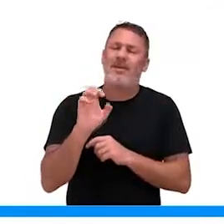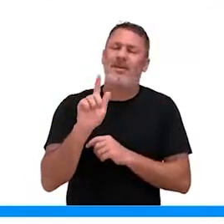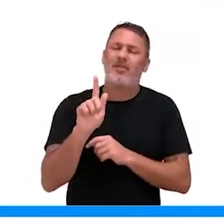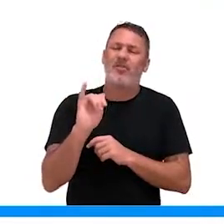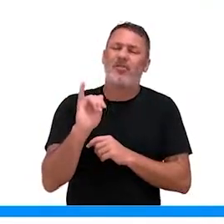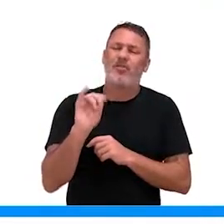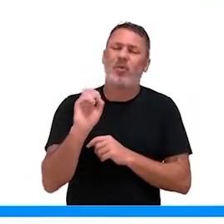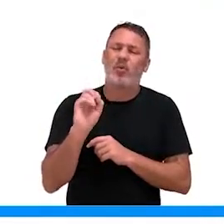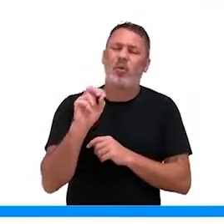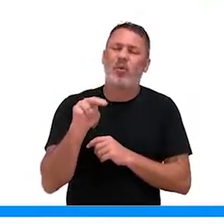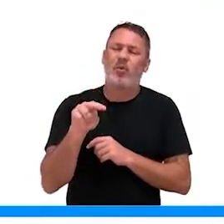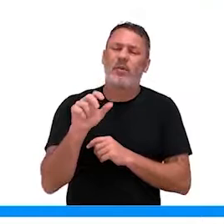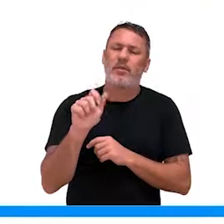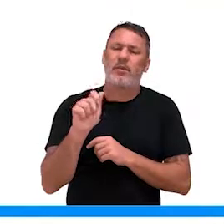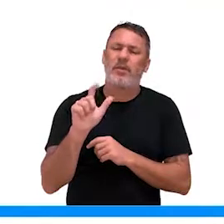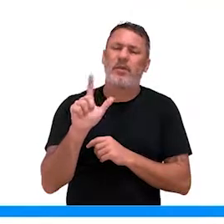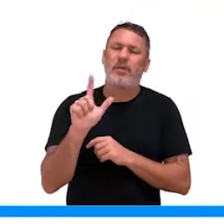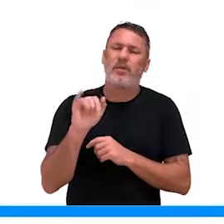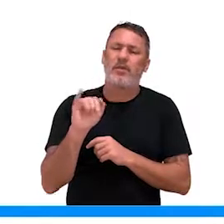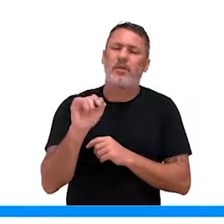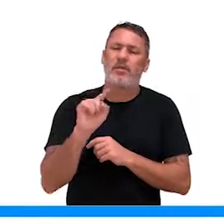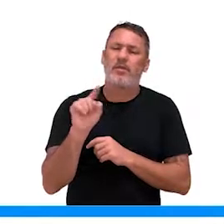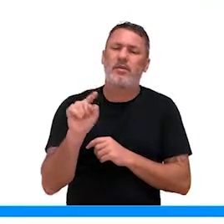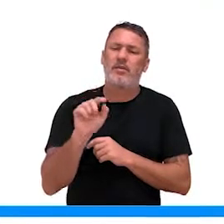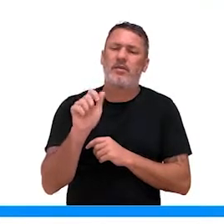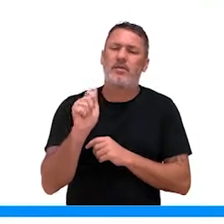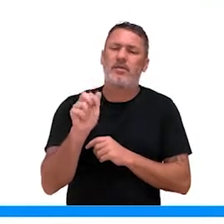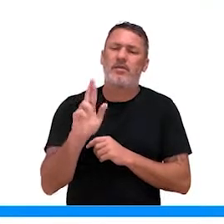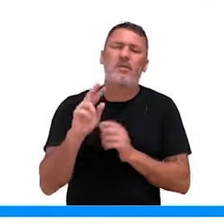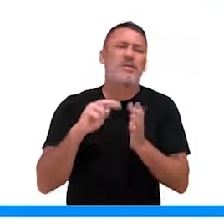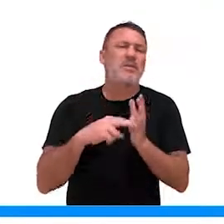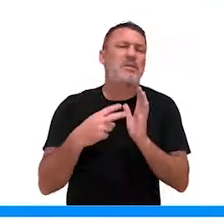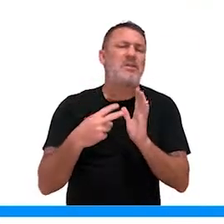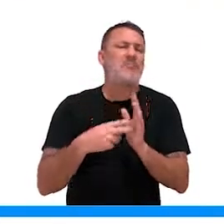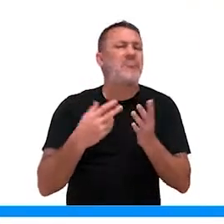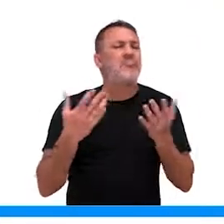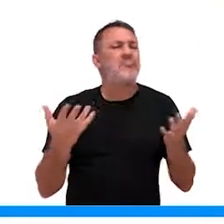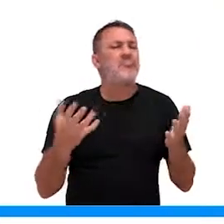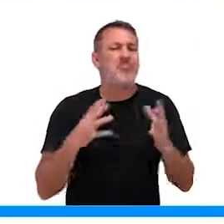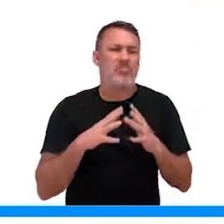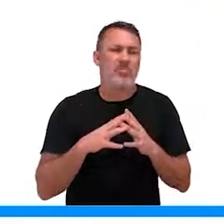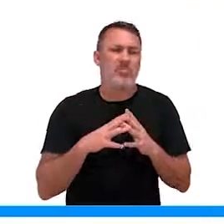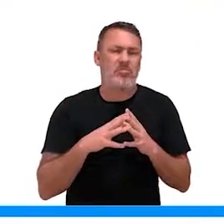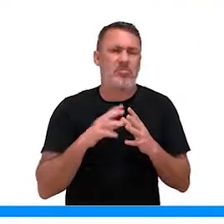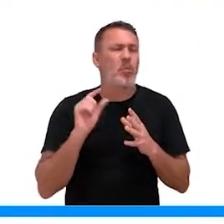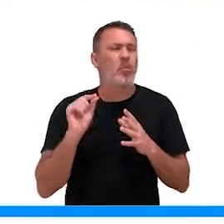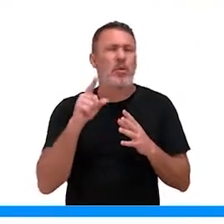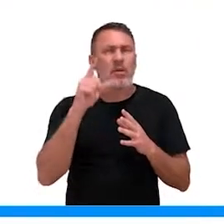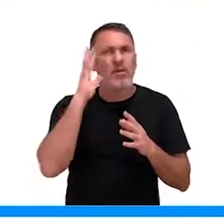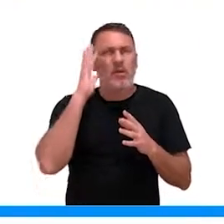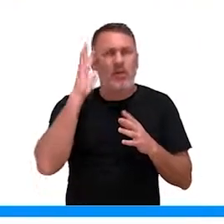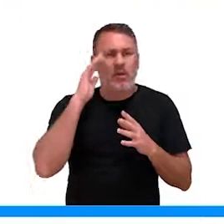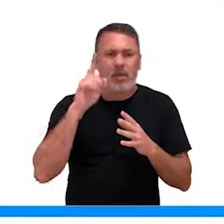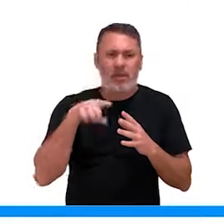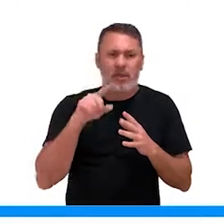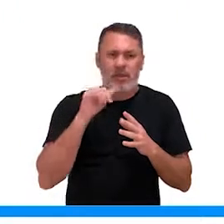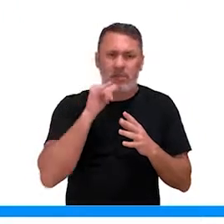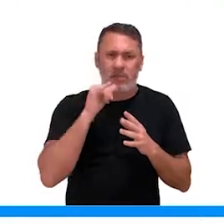regionalizar? O que significa regionalizar? Dividir